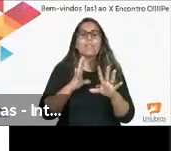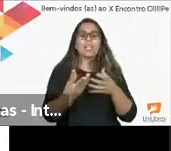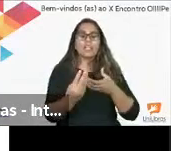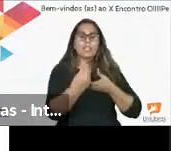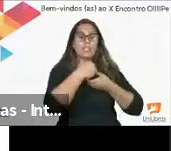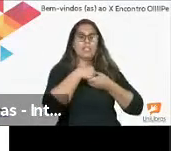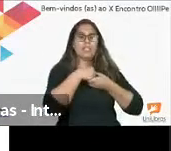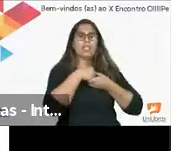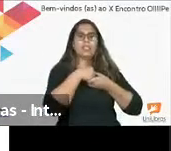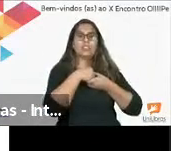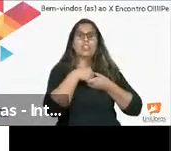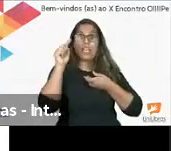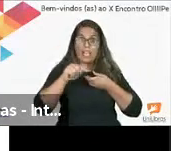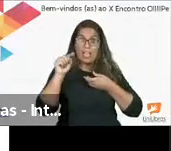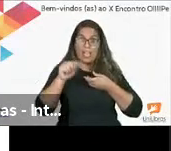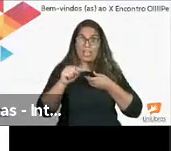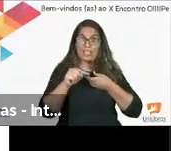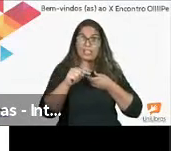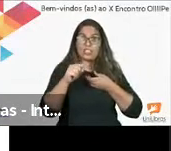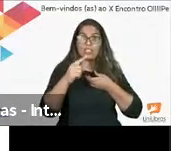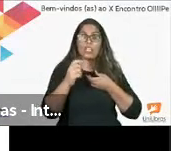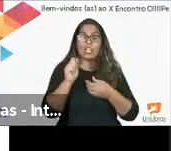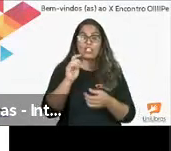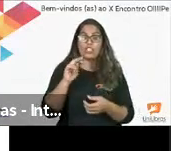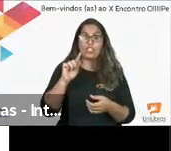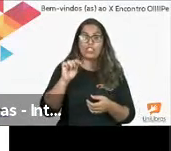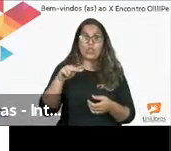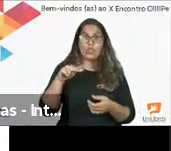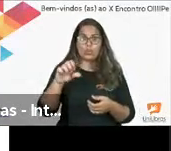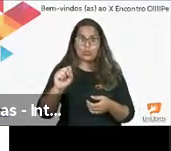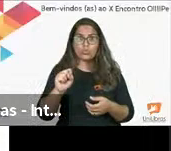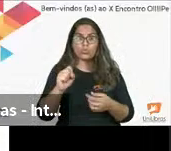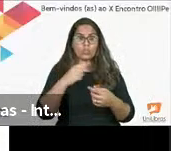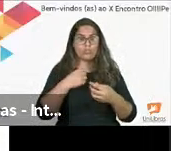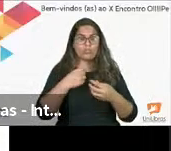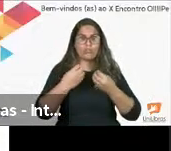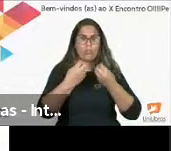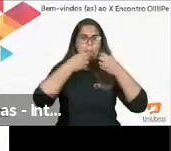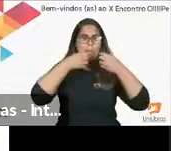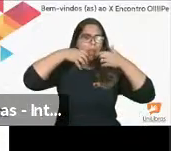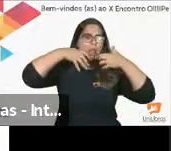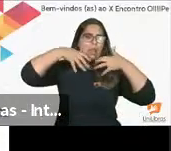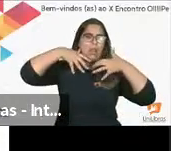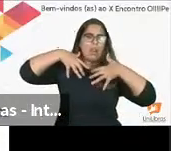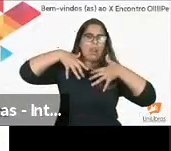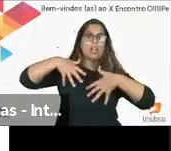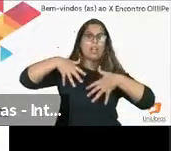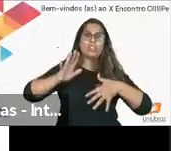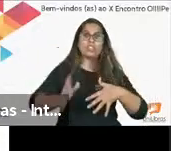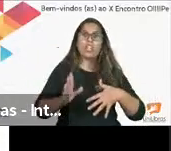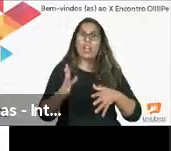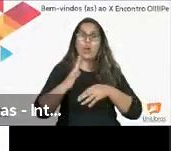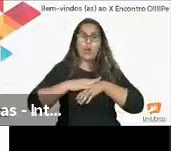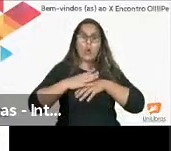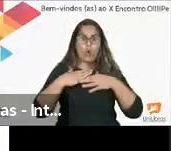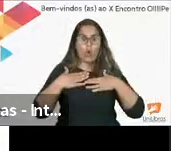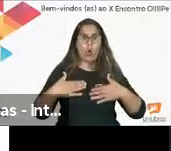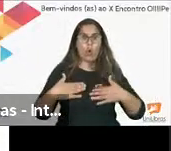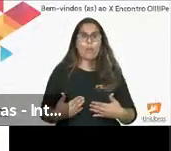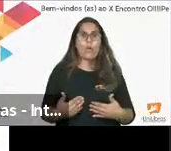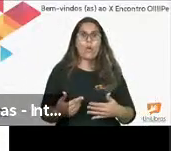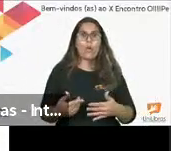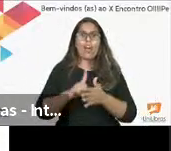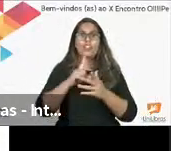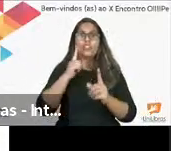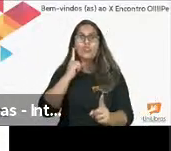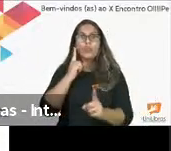antígeno. E essas globulinas, que podem funcionar como anticorpos, já estão no corpo antes do encontro